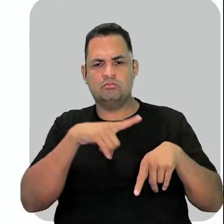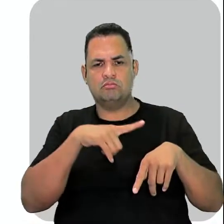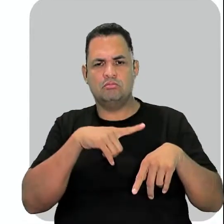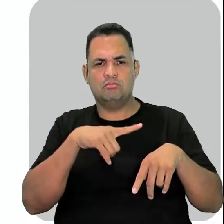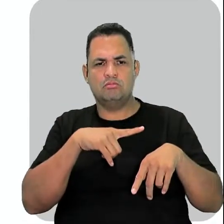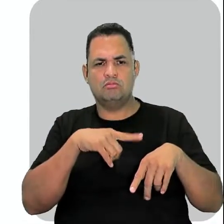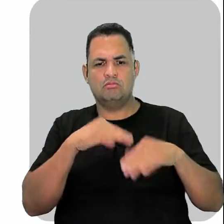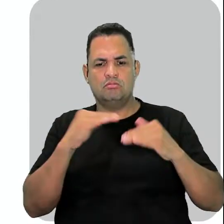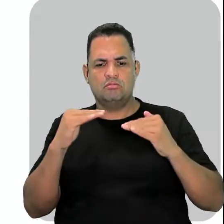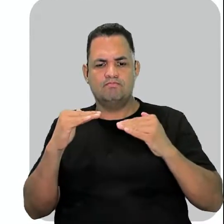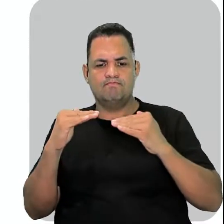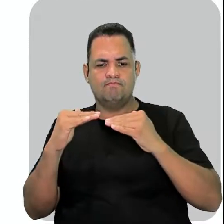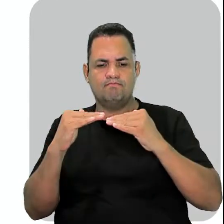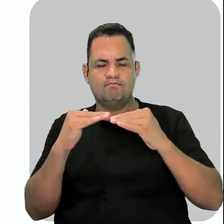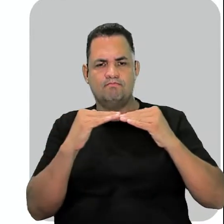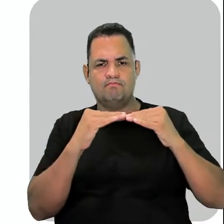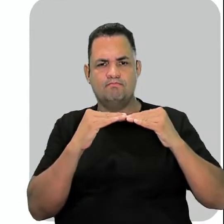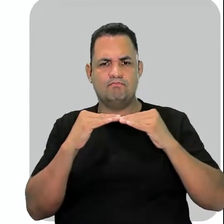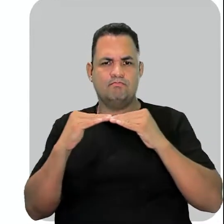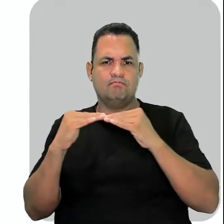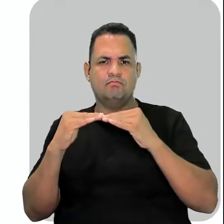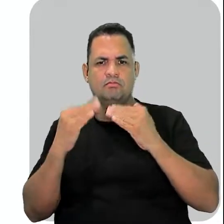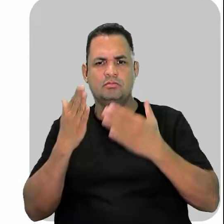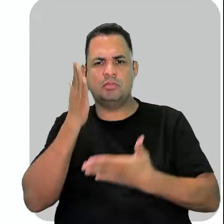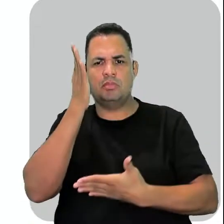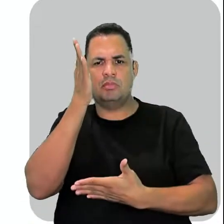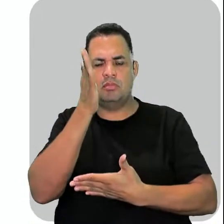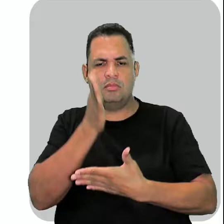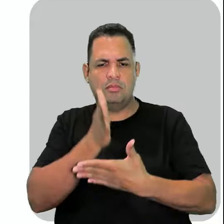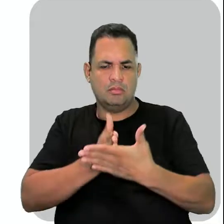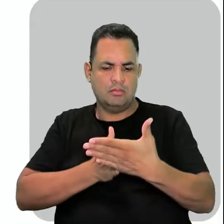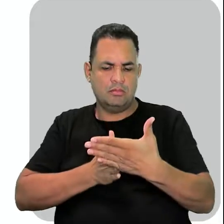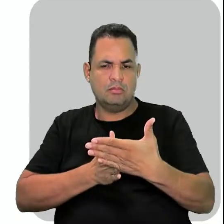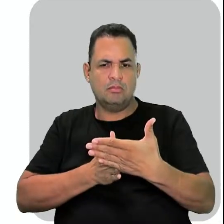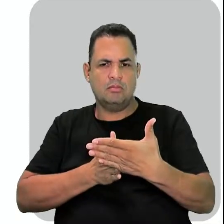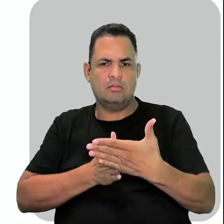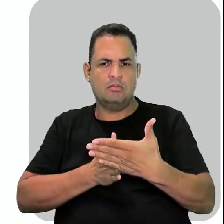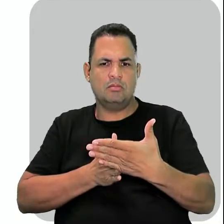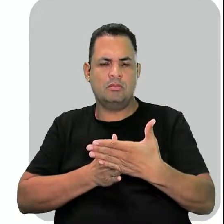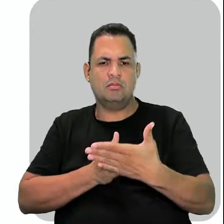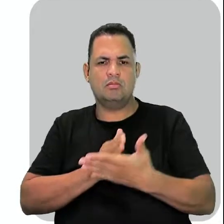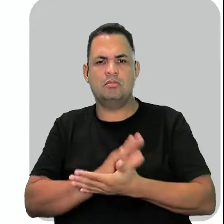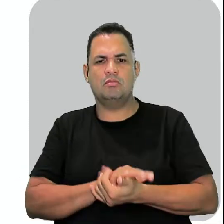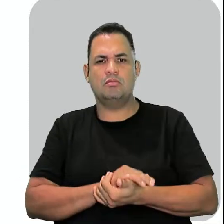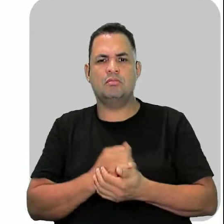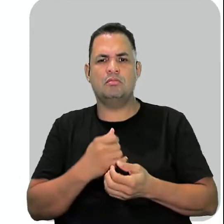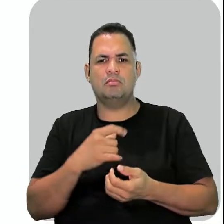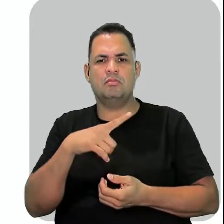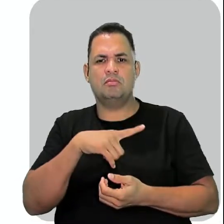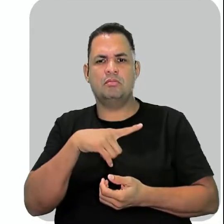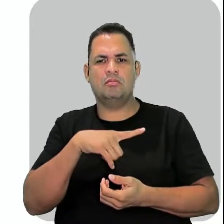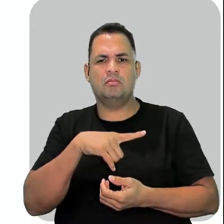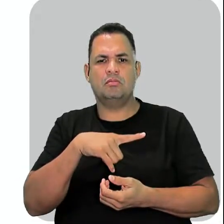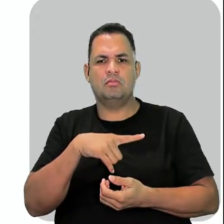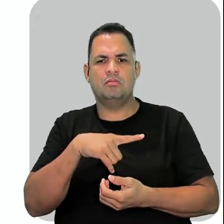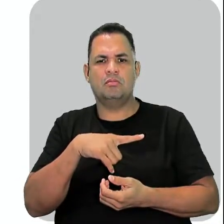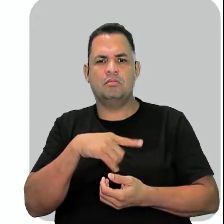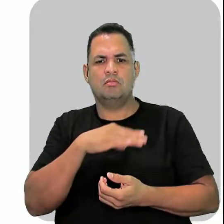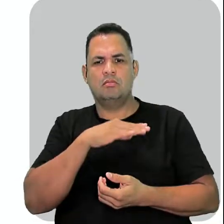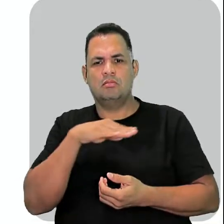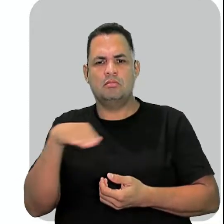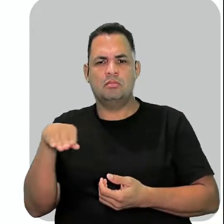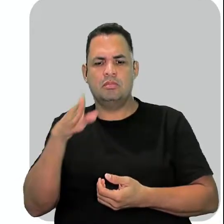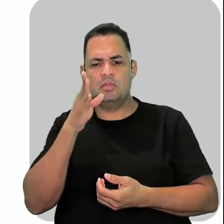possui plano de simetria, ou seja, se você cortar ele em qualquer sentido que passe pelo centro, você sempre terá